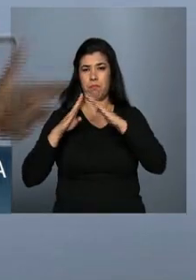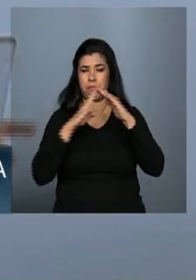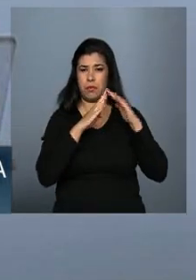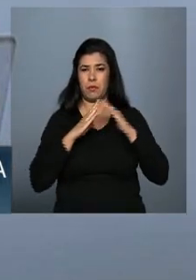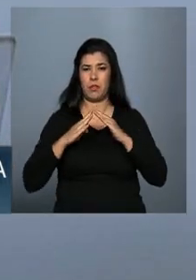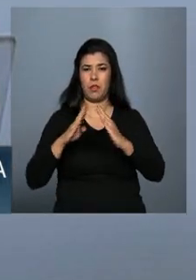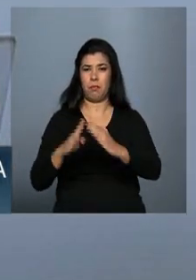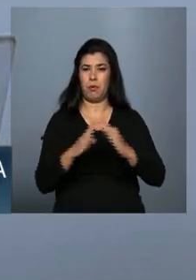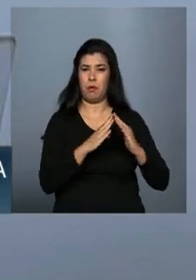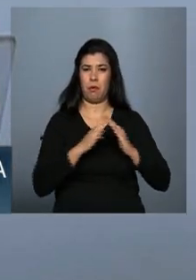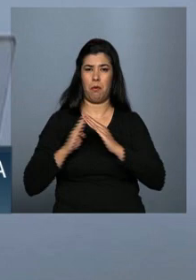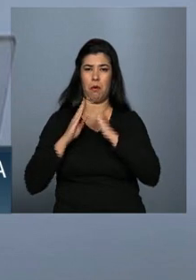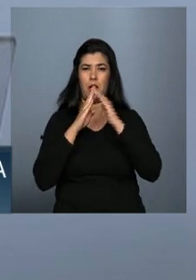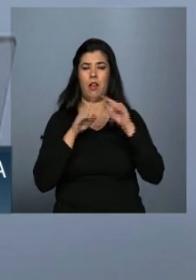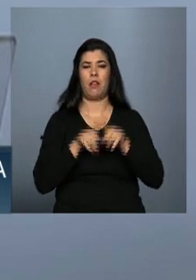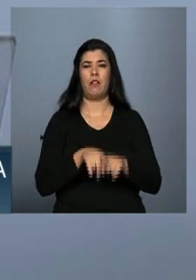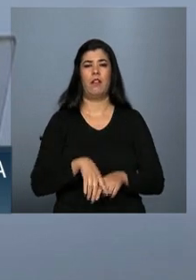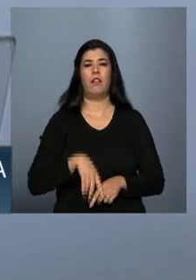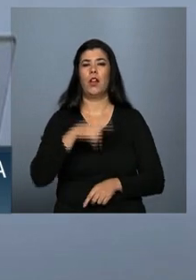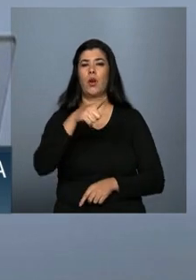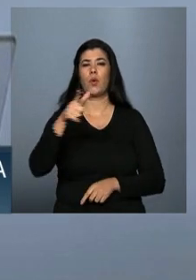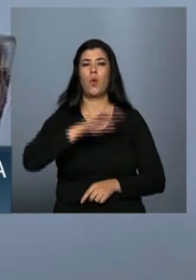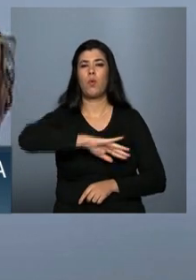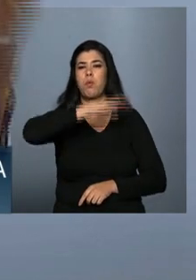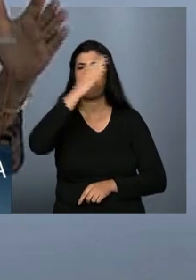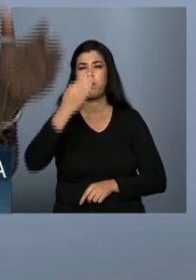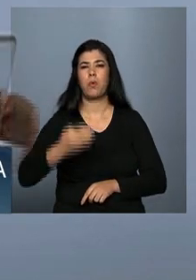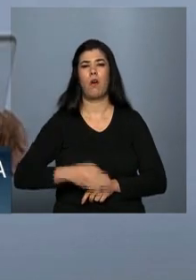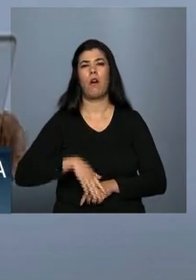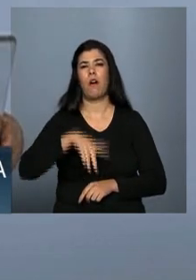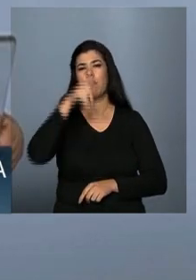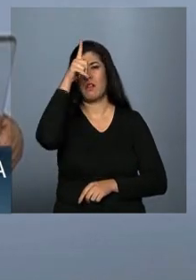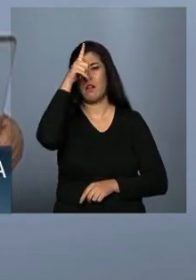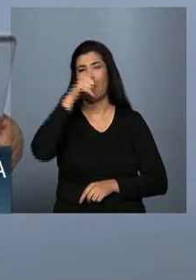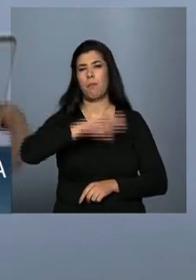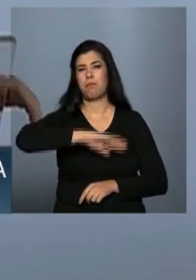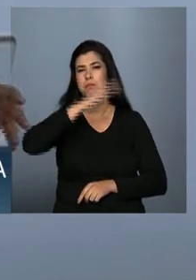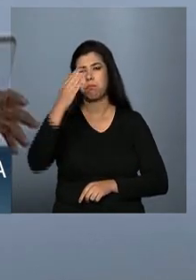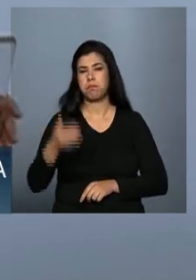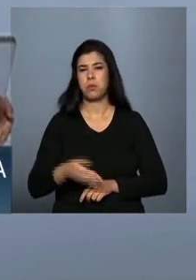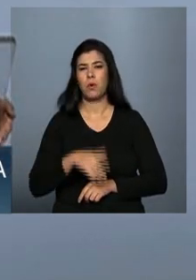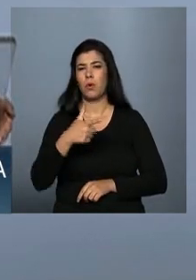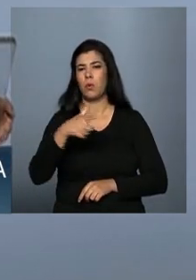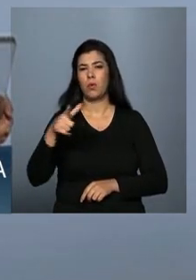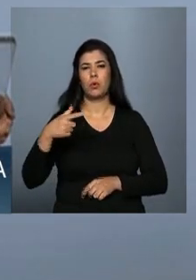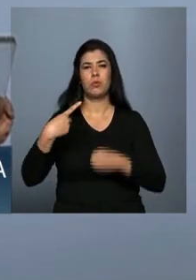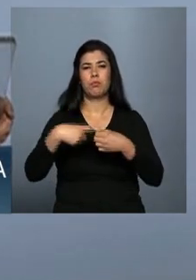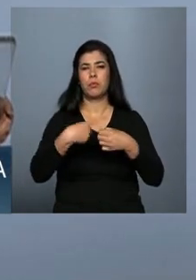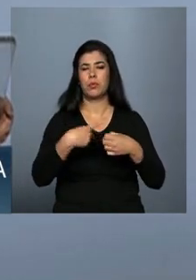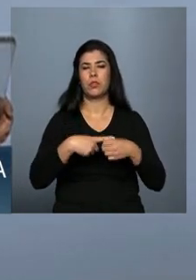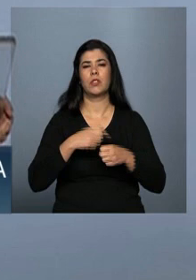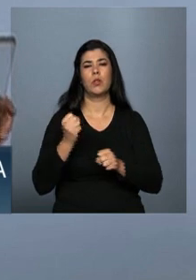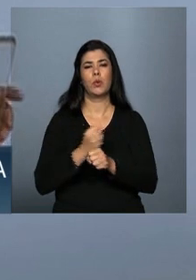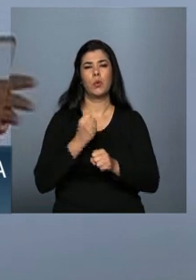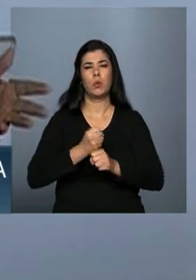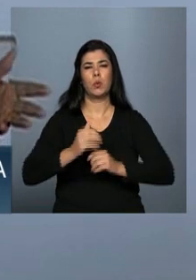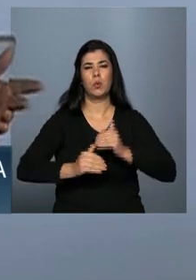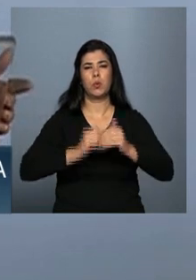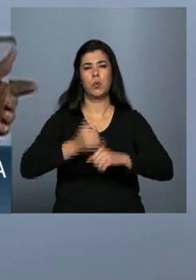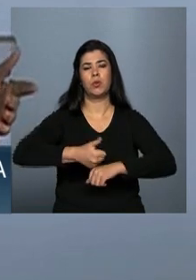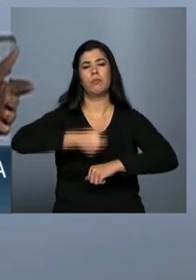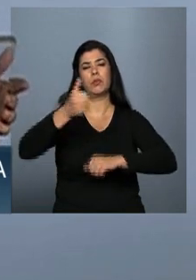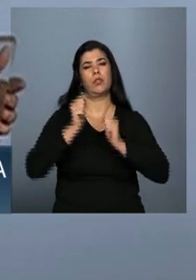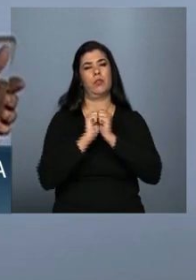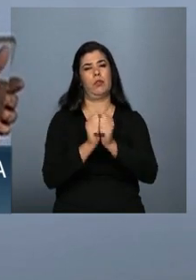no Alemão, enfim, em todas as obras de urbanização que nós temos feito juntos. Então,